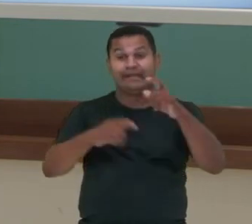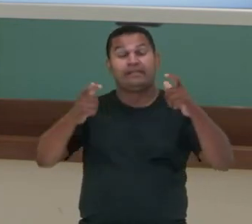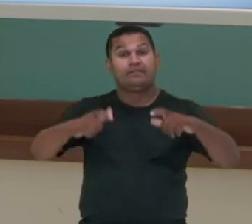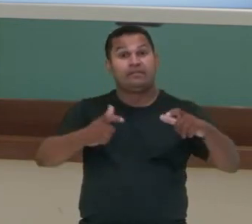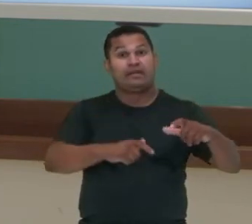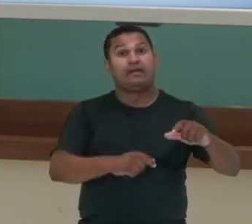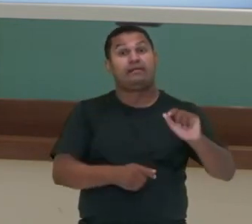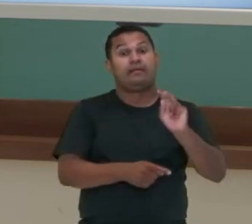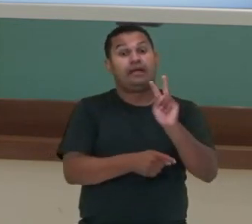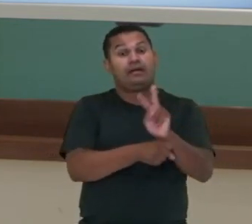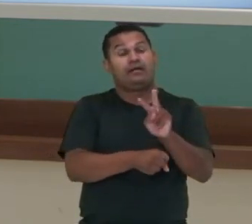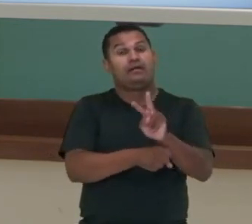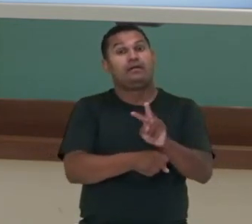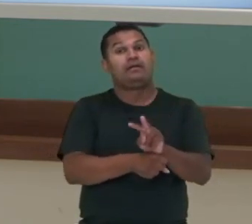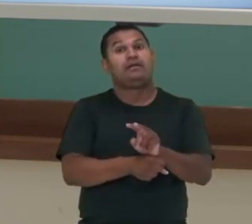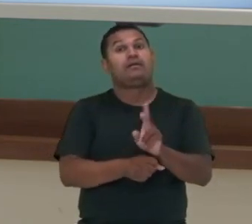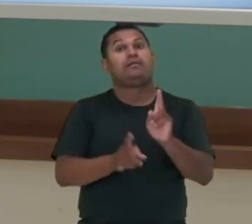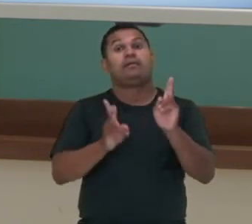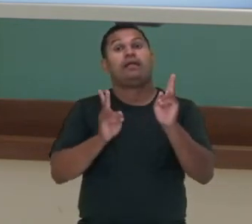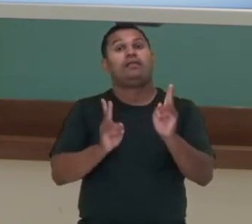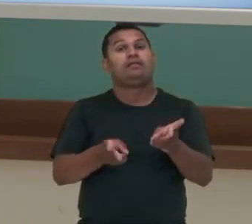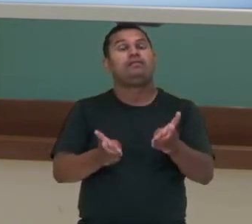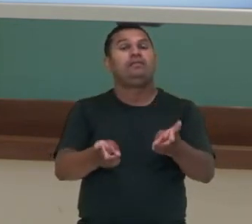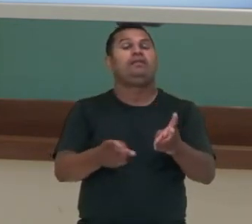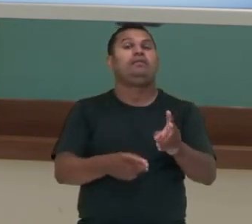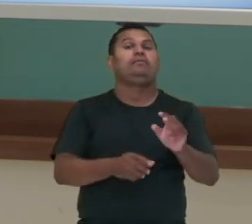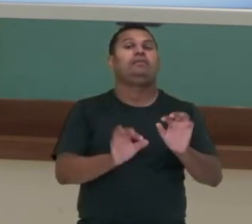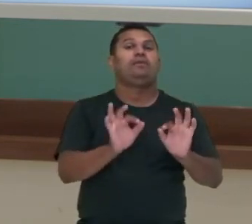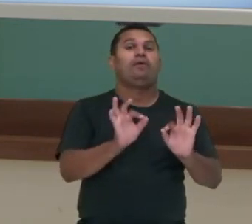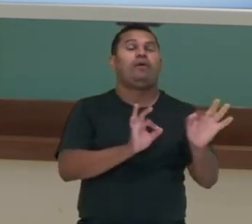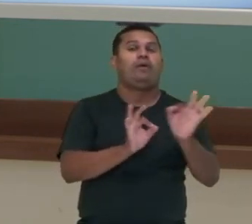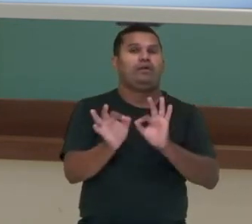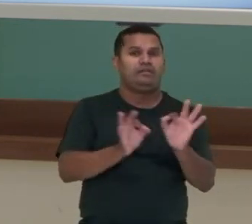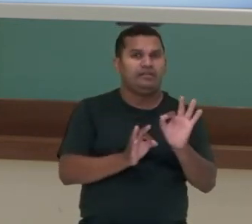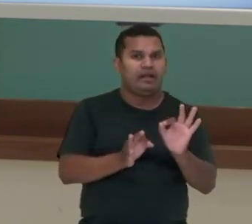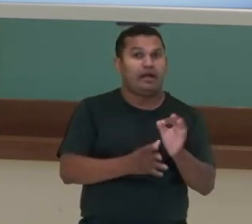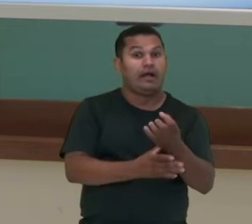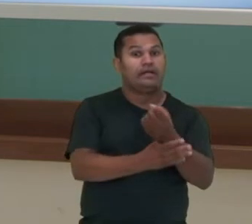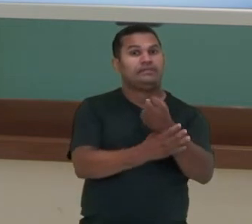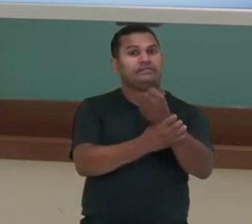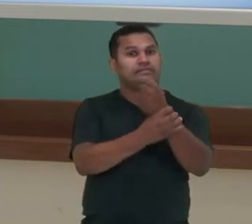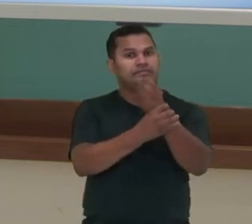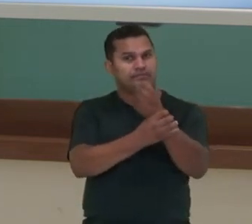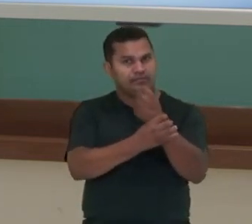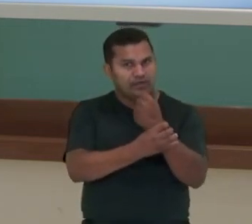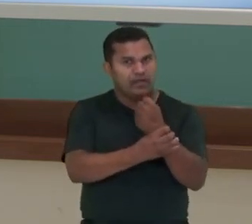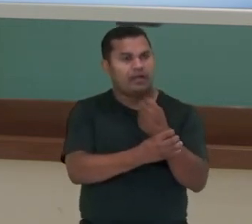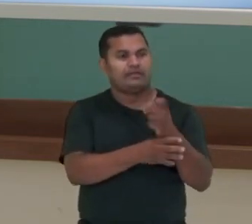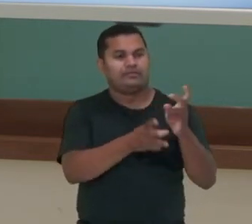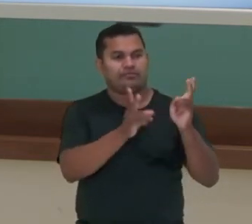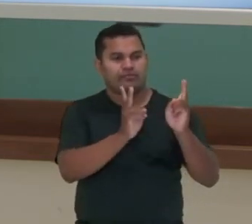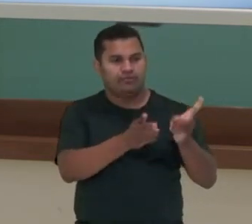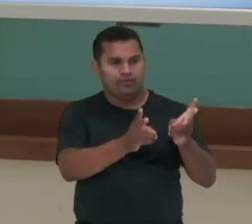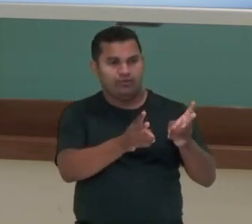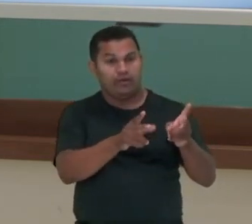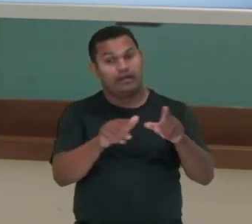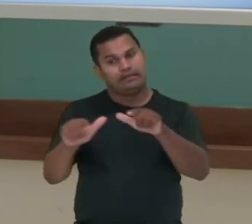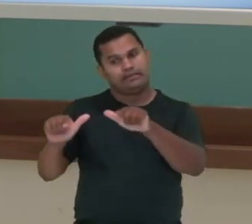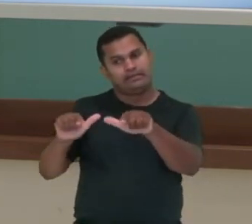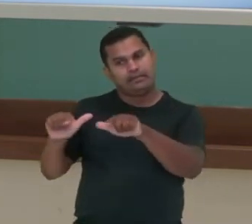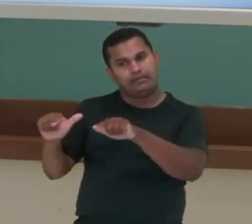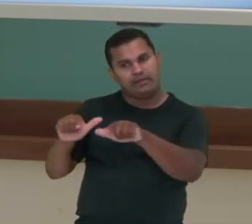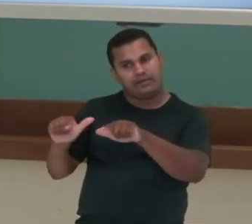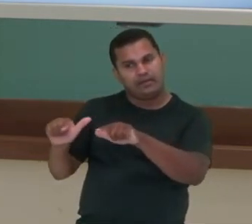concretas. Qual é o objetivo? Conciliar a conservação da diversidade biológica, da diversidade